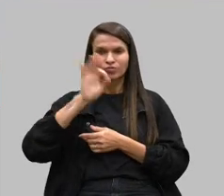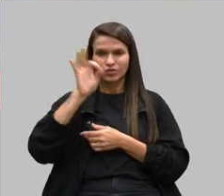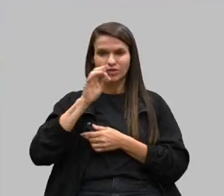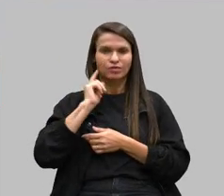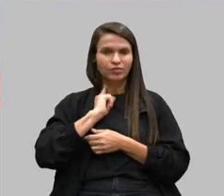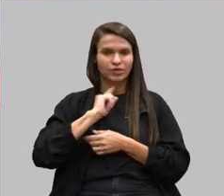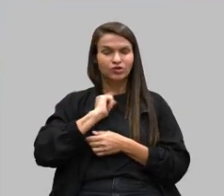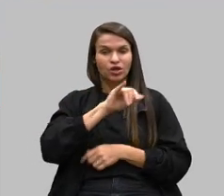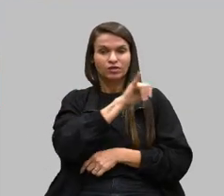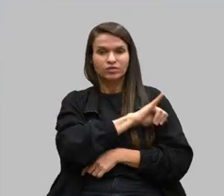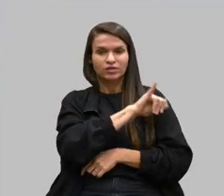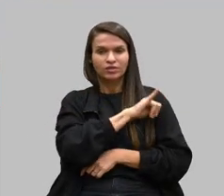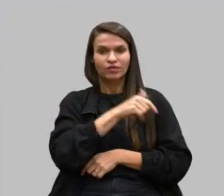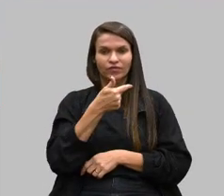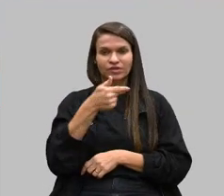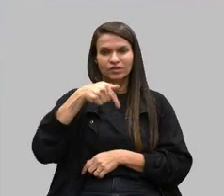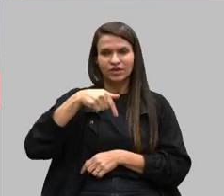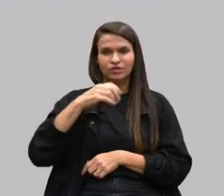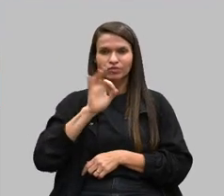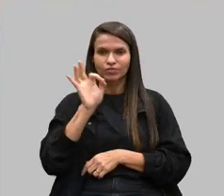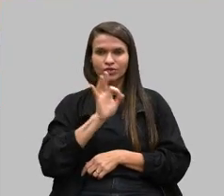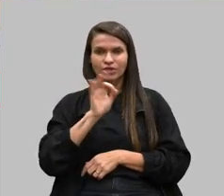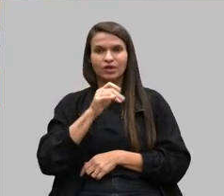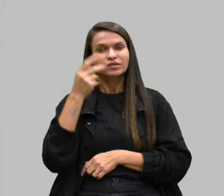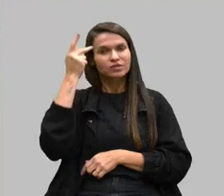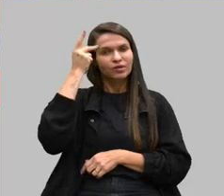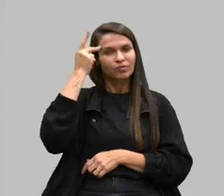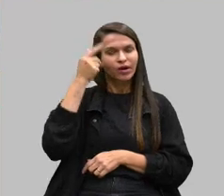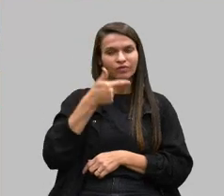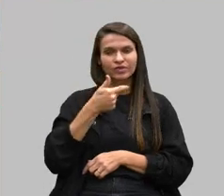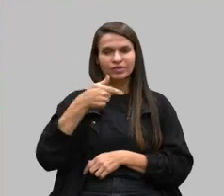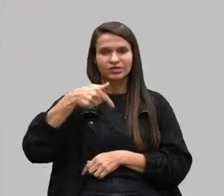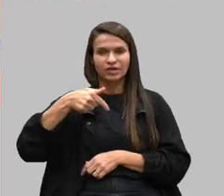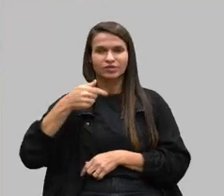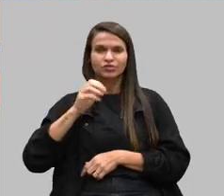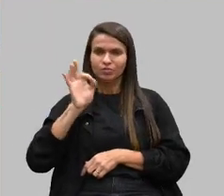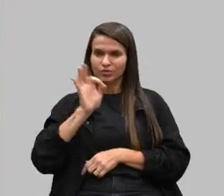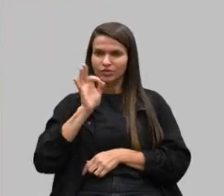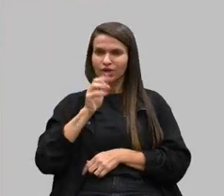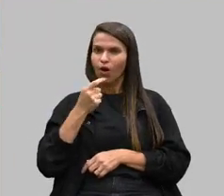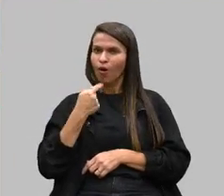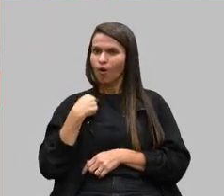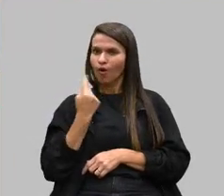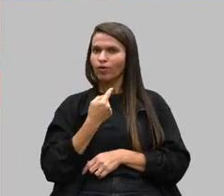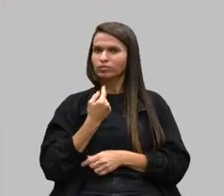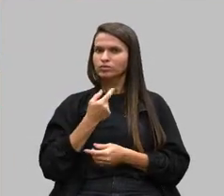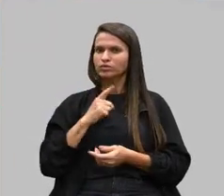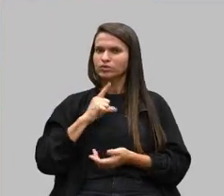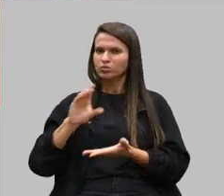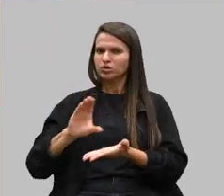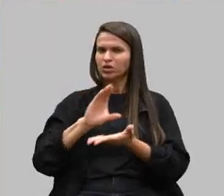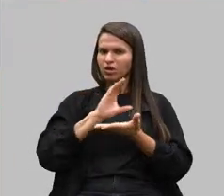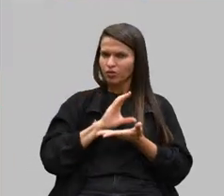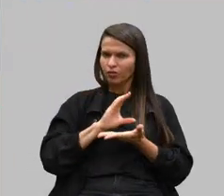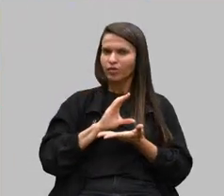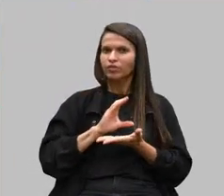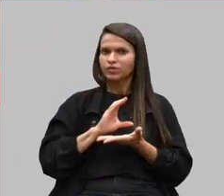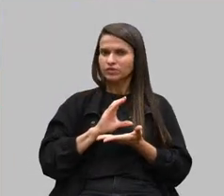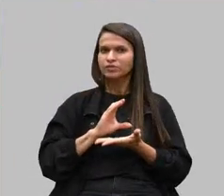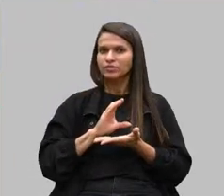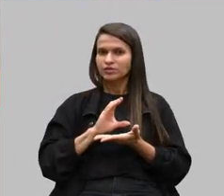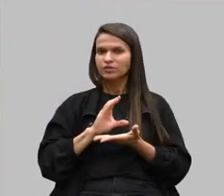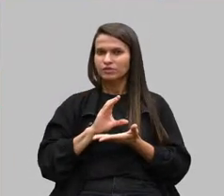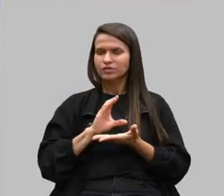rio Janeiro 27 por São Paulo 27 olha quanto nós estamos tendo de recursos que estão vindo e essas